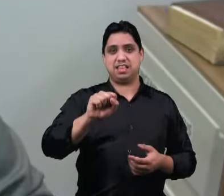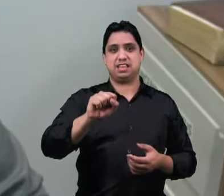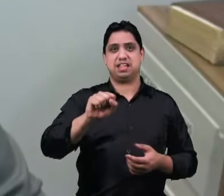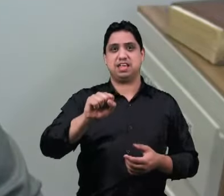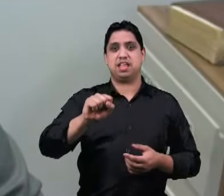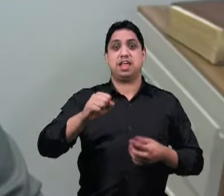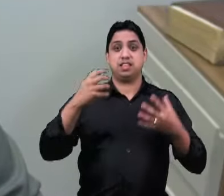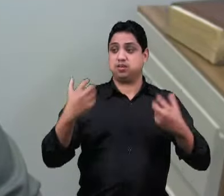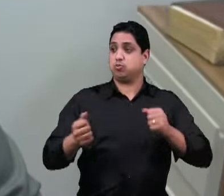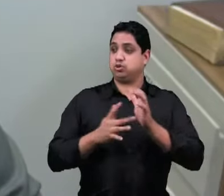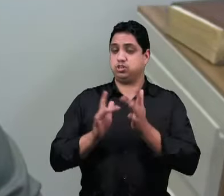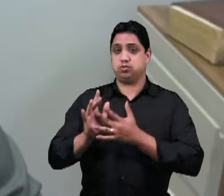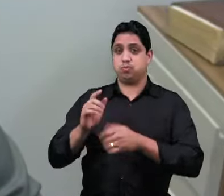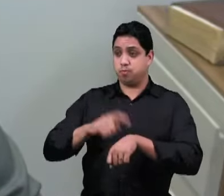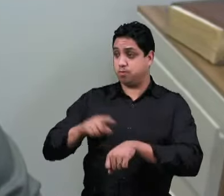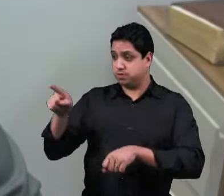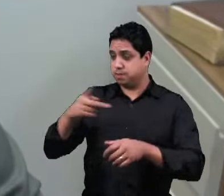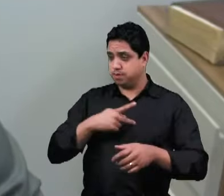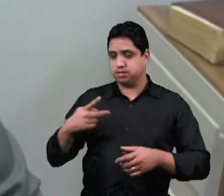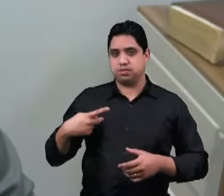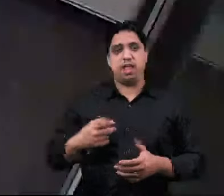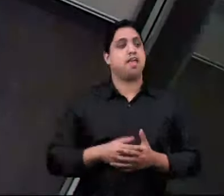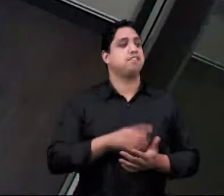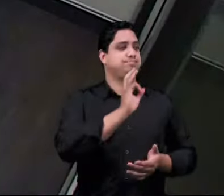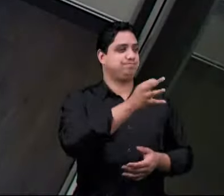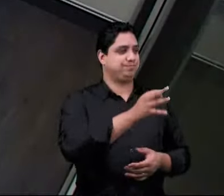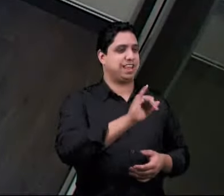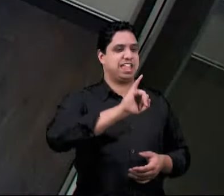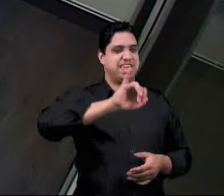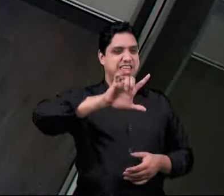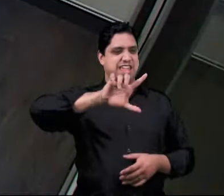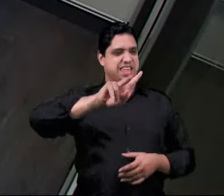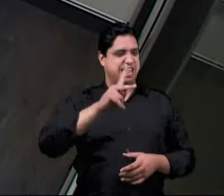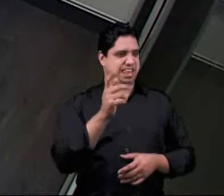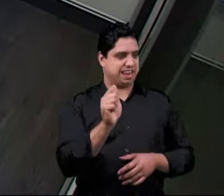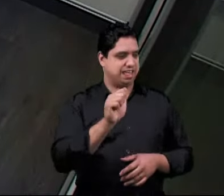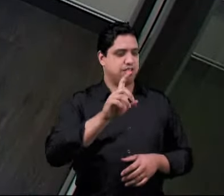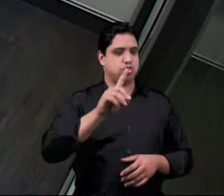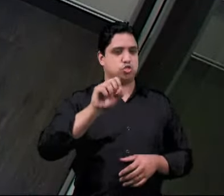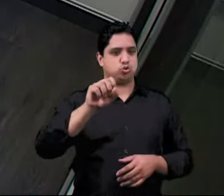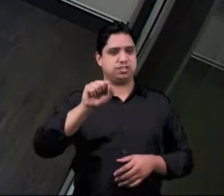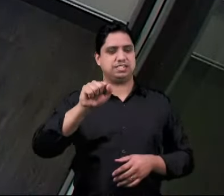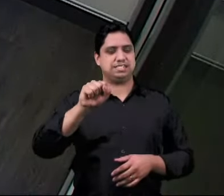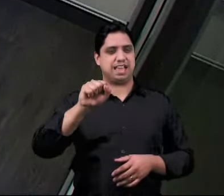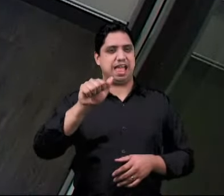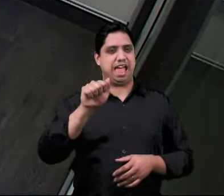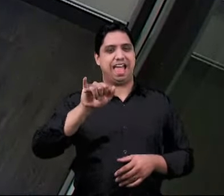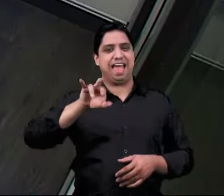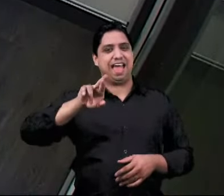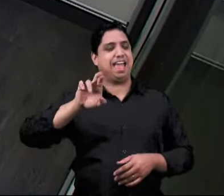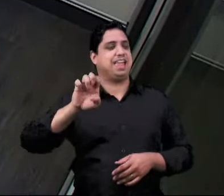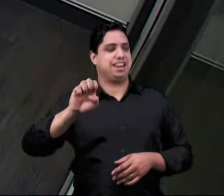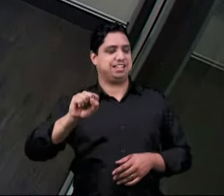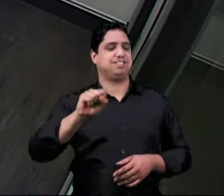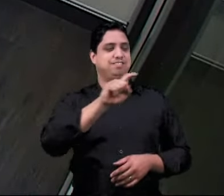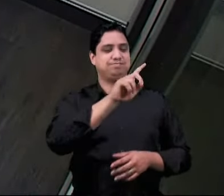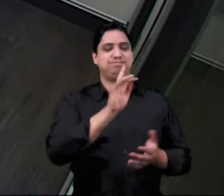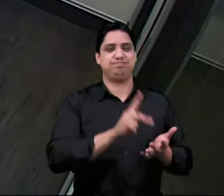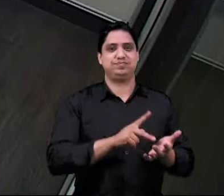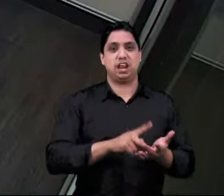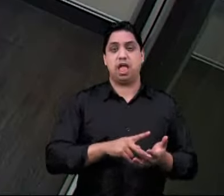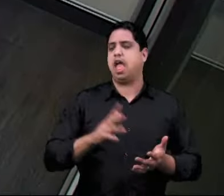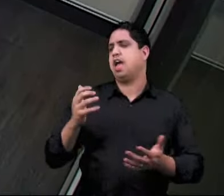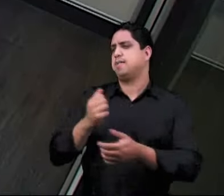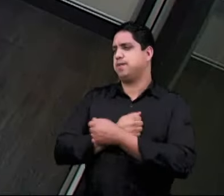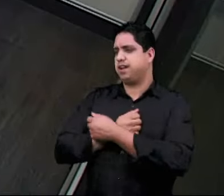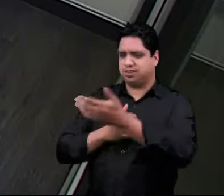estava à frente de uma igreja. Qual era a igreja mesmo, pastor? Ilha dos Aires. Ilha dos Aires. Um abraço aos irmãos. Aliás, Ilha dos Aires fica aqui em